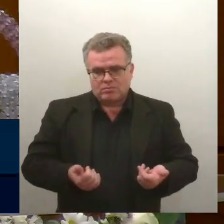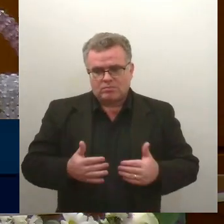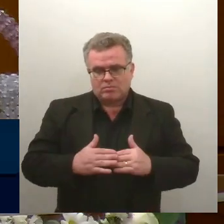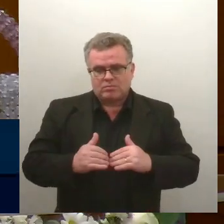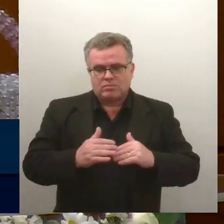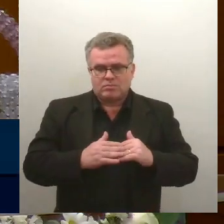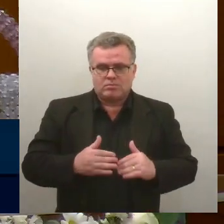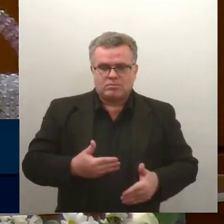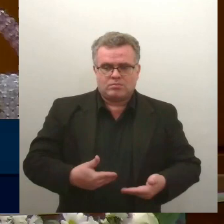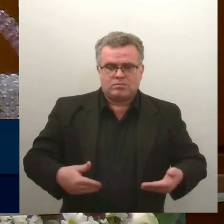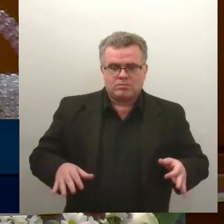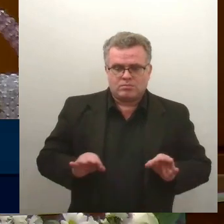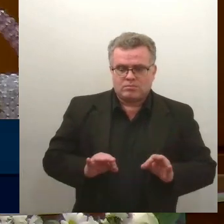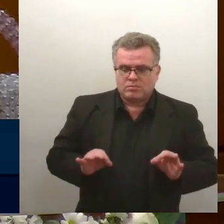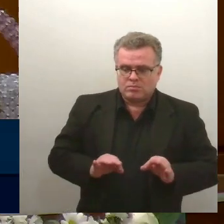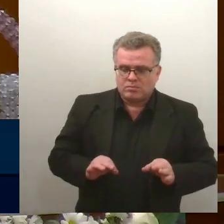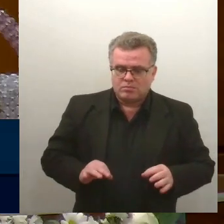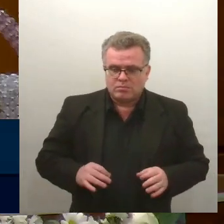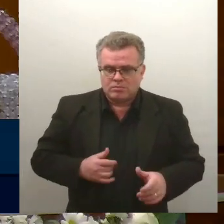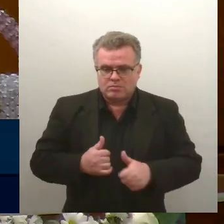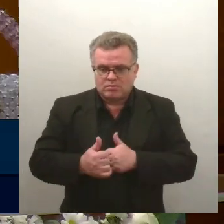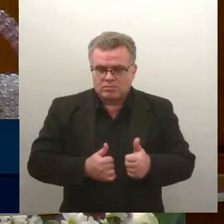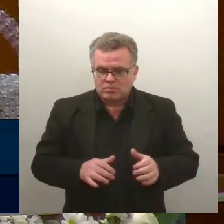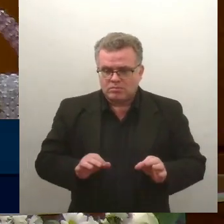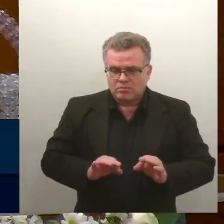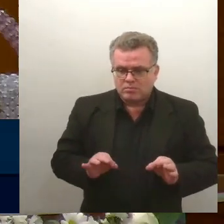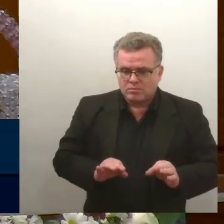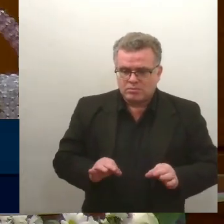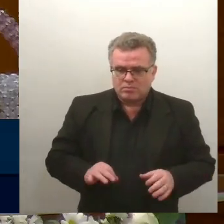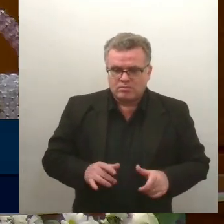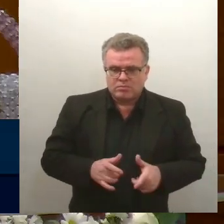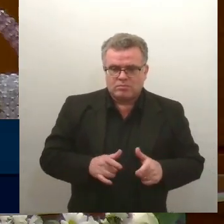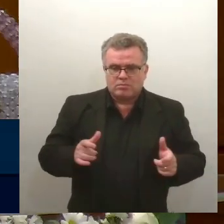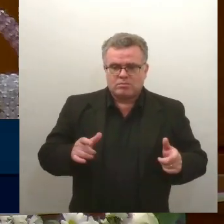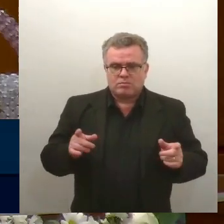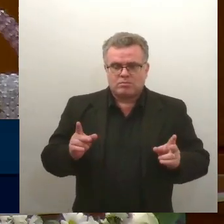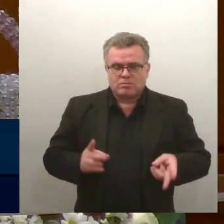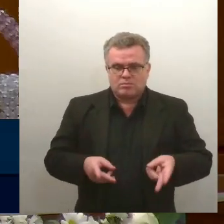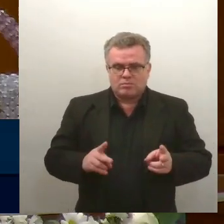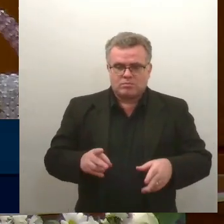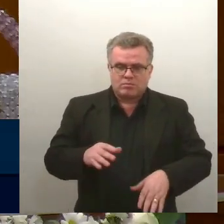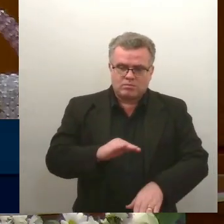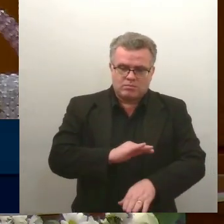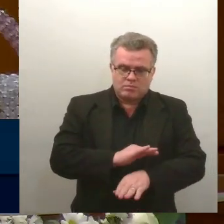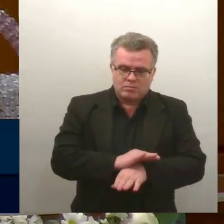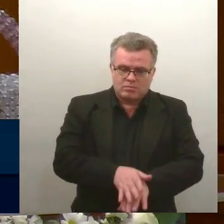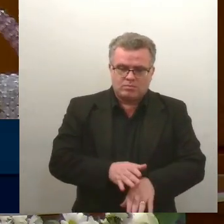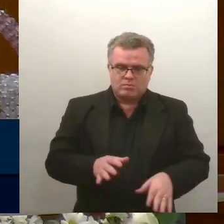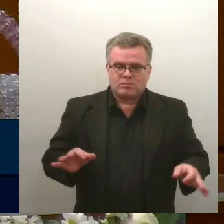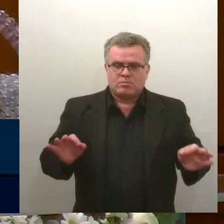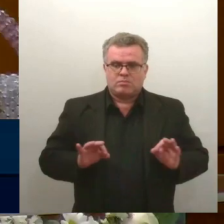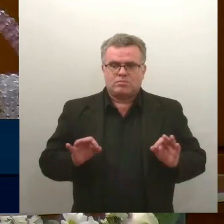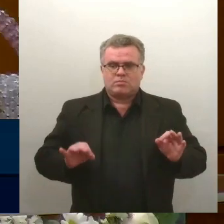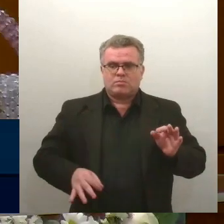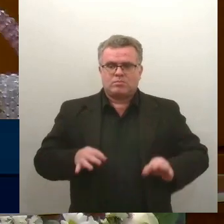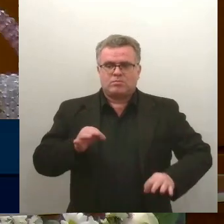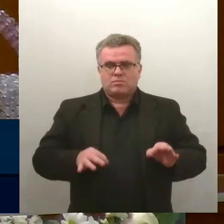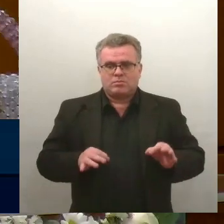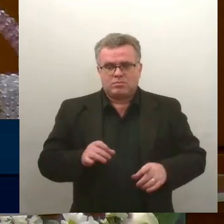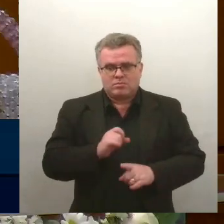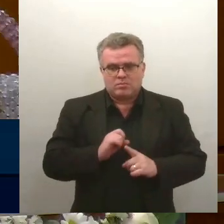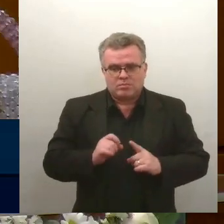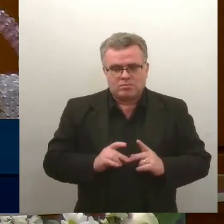às maiorias, sem preconceito, né, com justiça social, que imagino